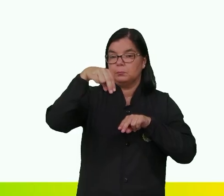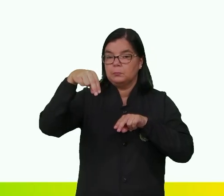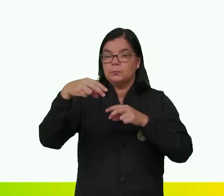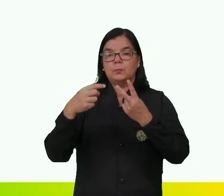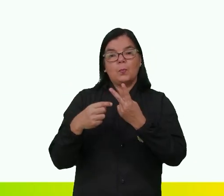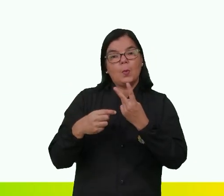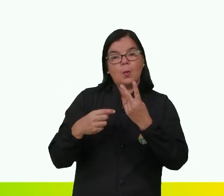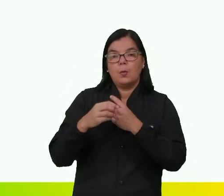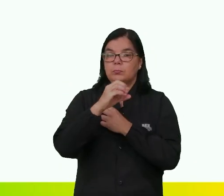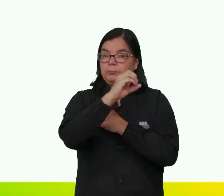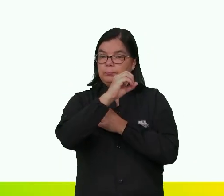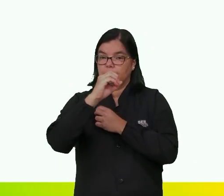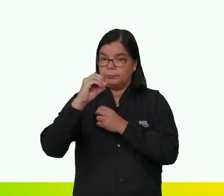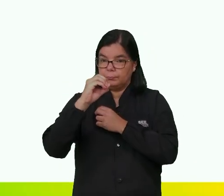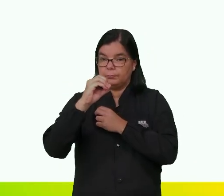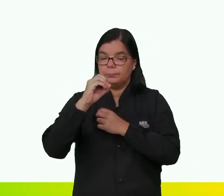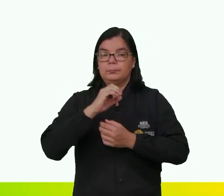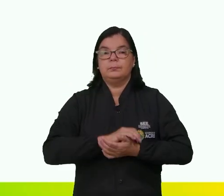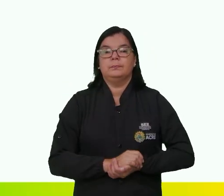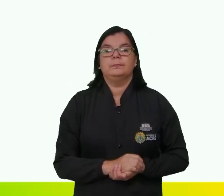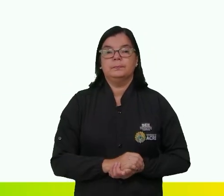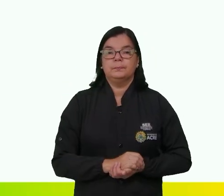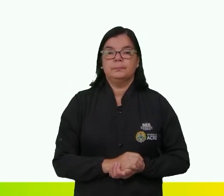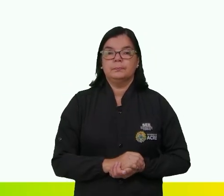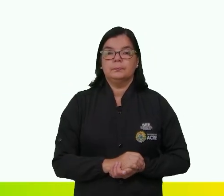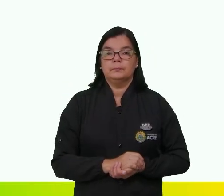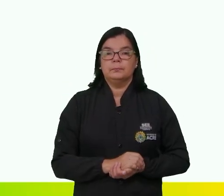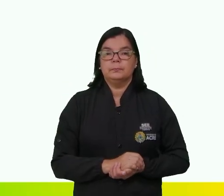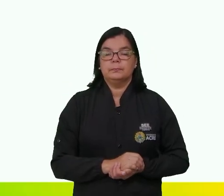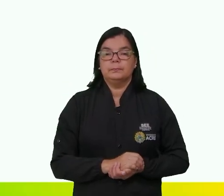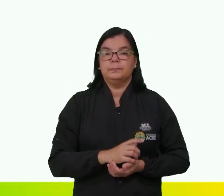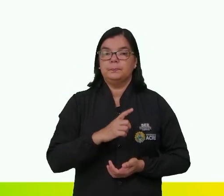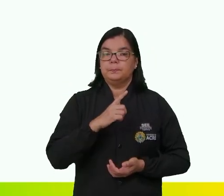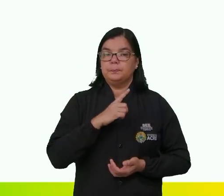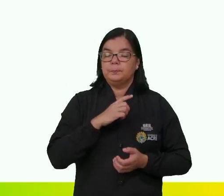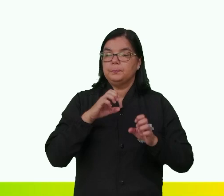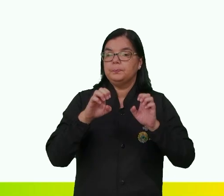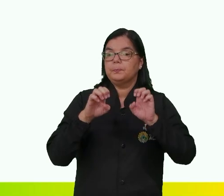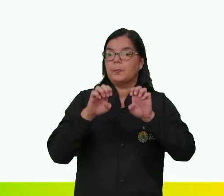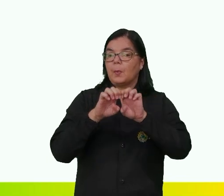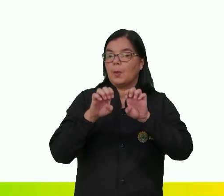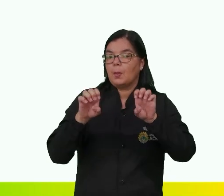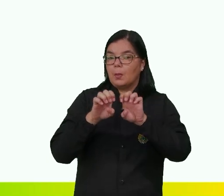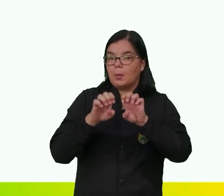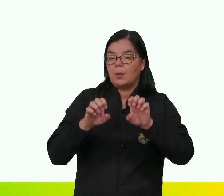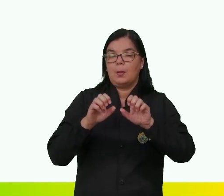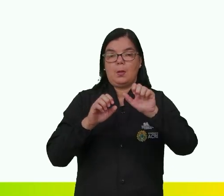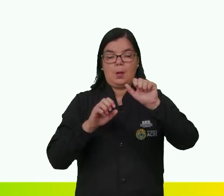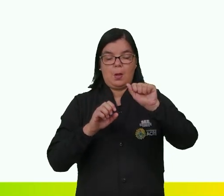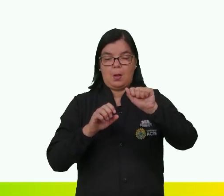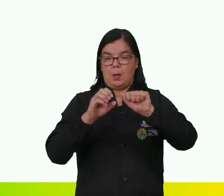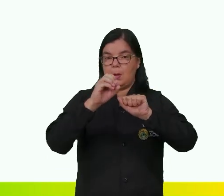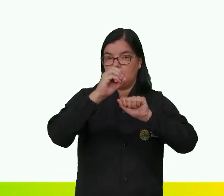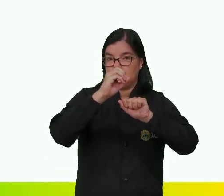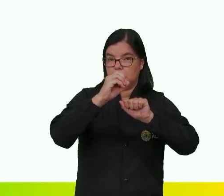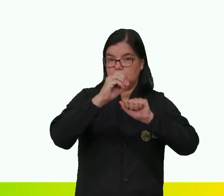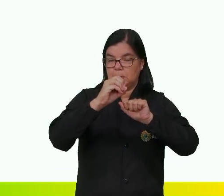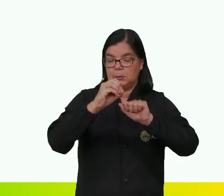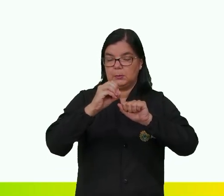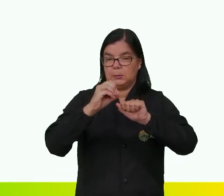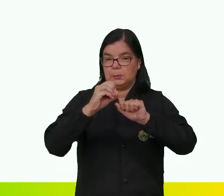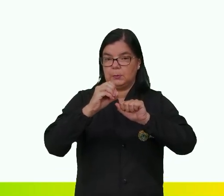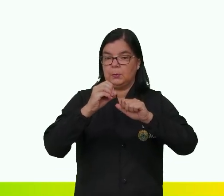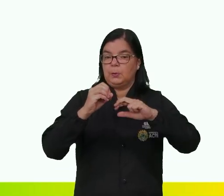zeros. Ok? Neste momento, eu tenho a seguinte equação. Ó. A elevado a zero é igual a